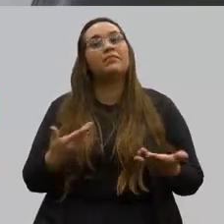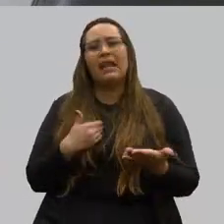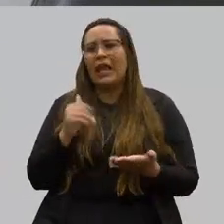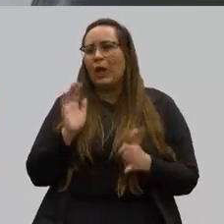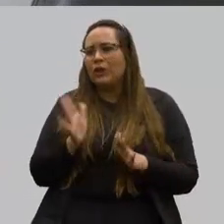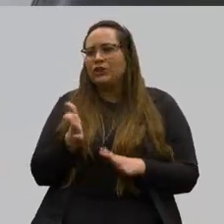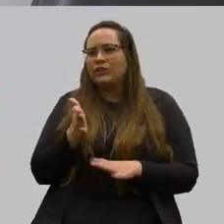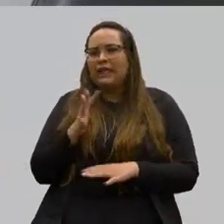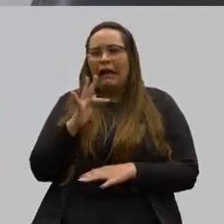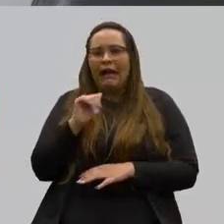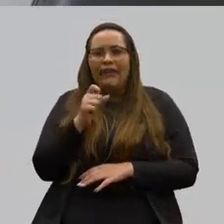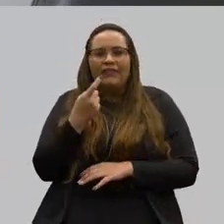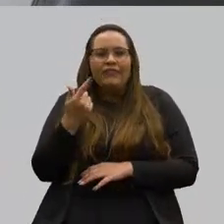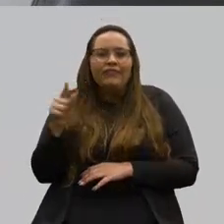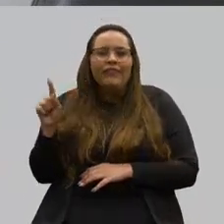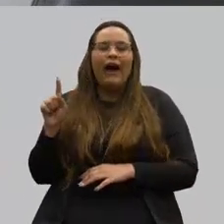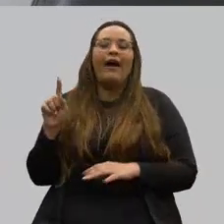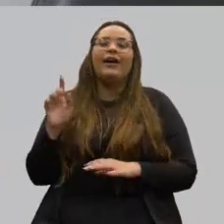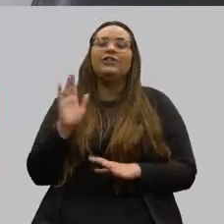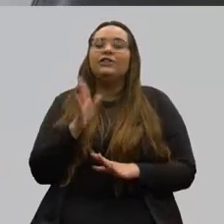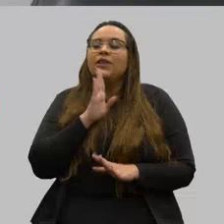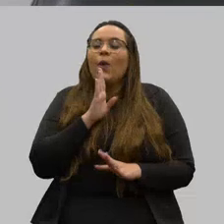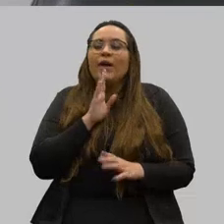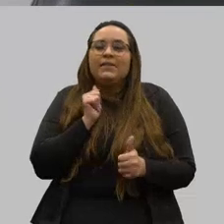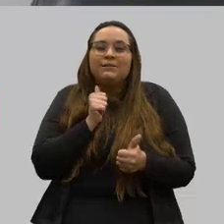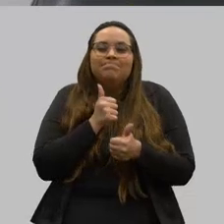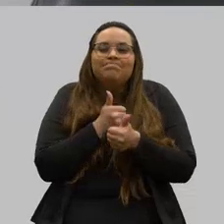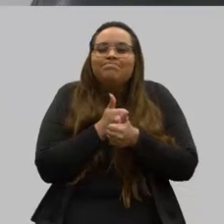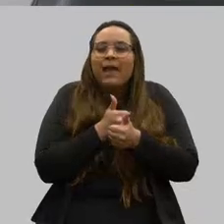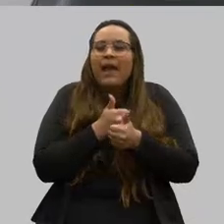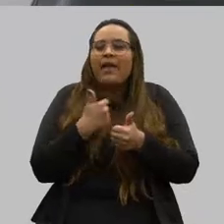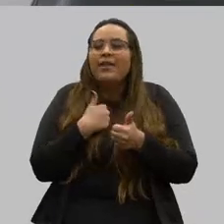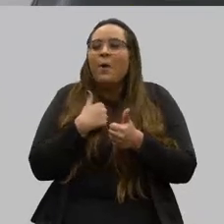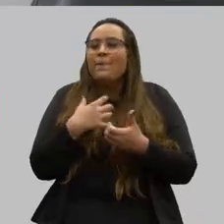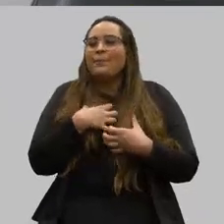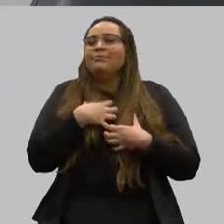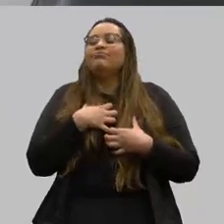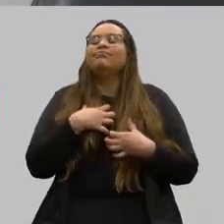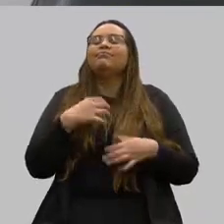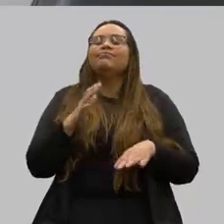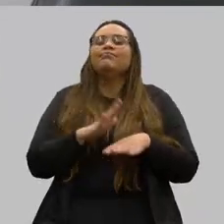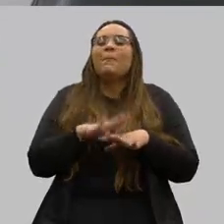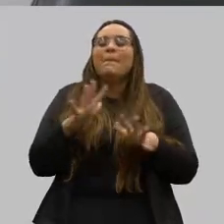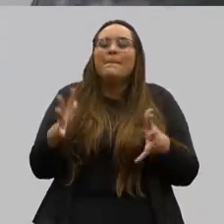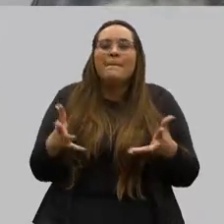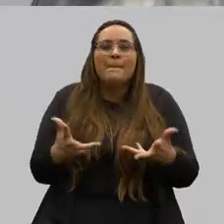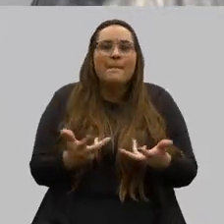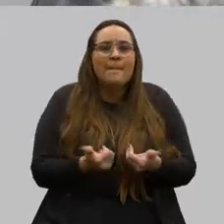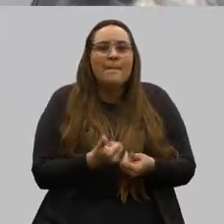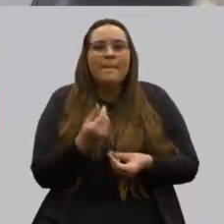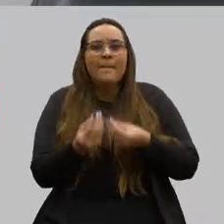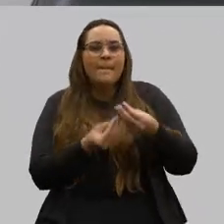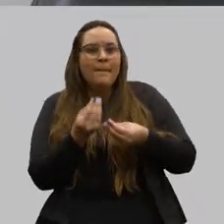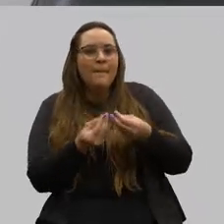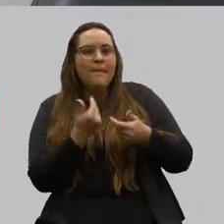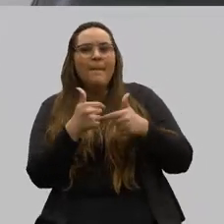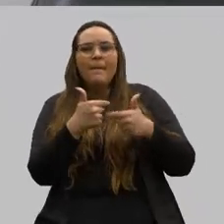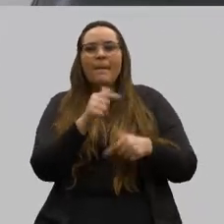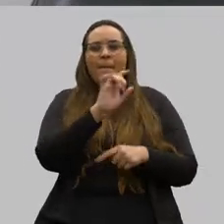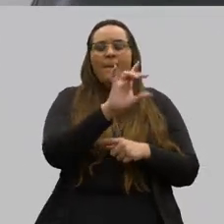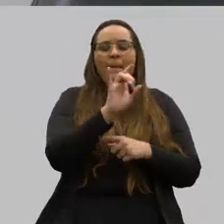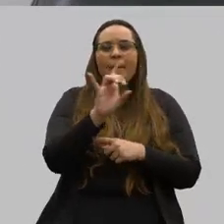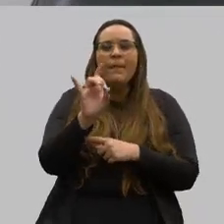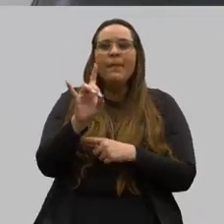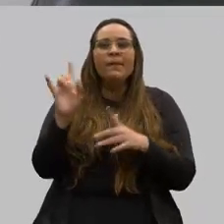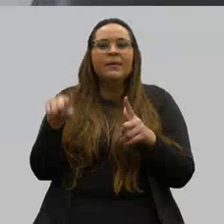da unidade conhecendo ela mais de perto a gente vê como o trabalho do Corpo de Bombeiros é